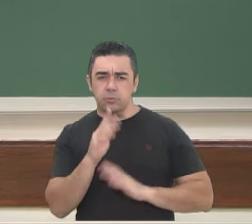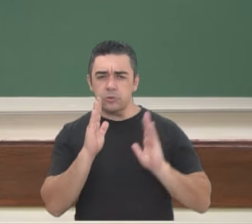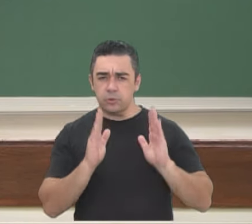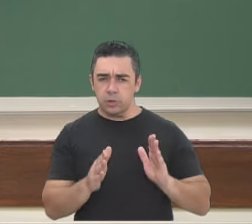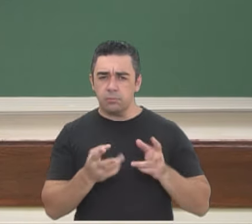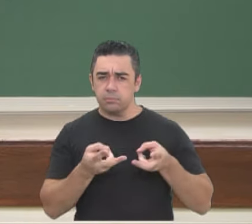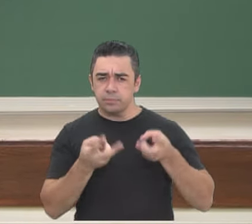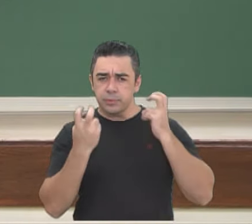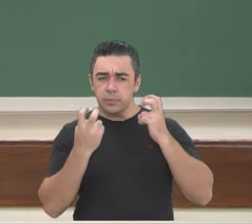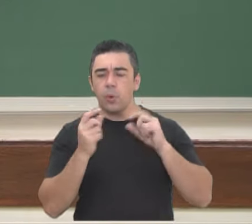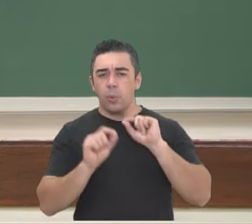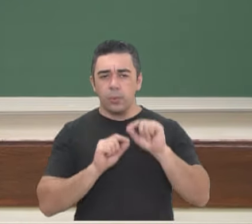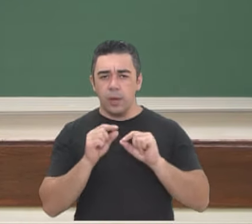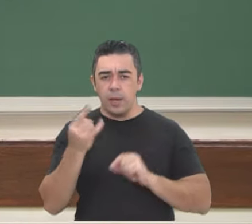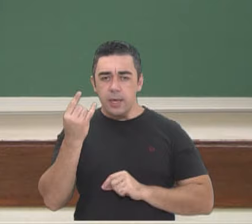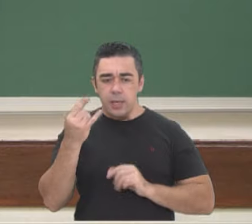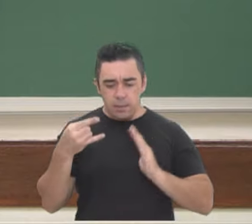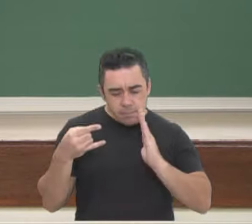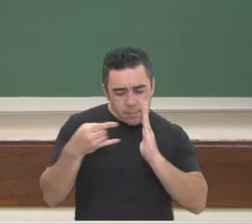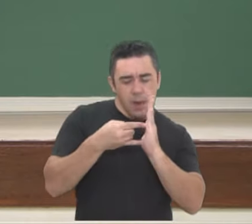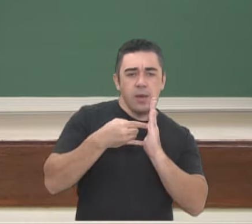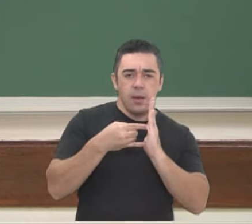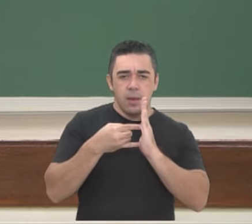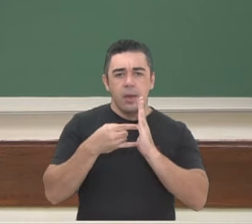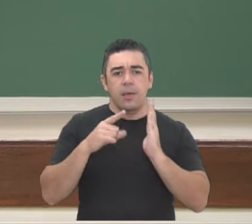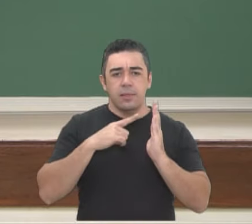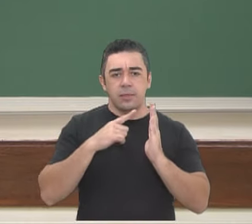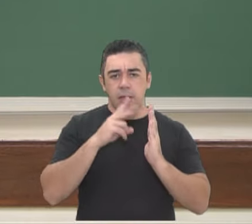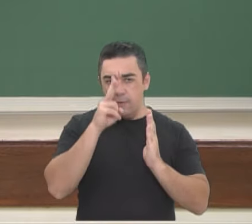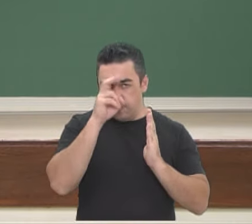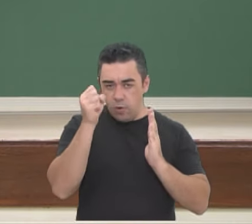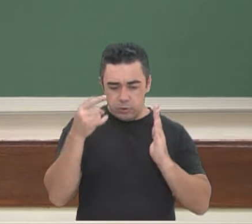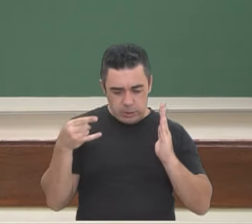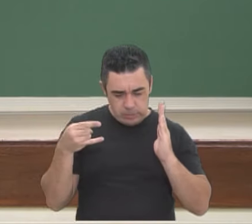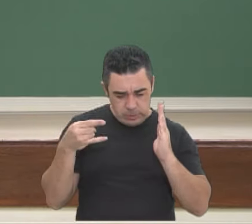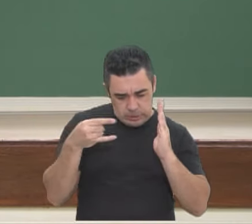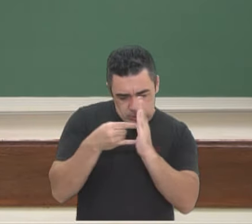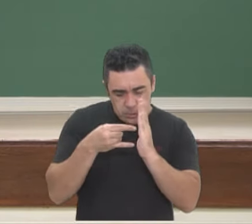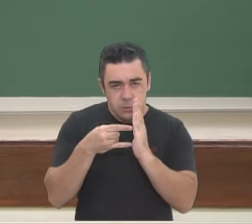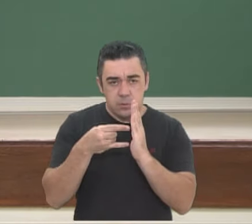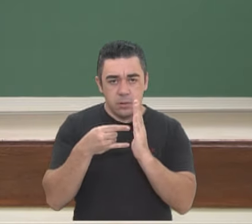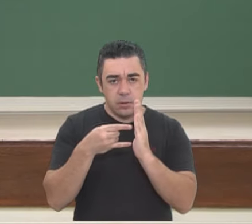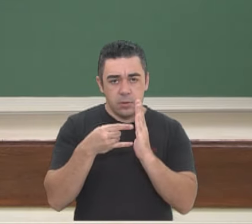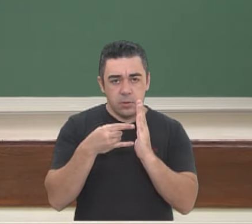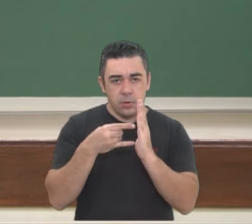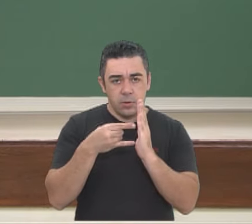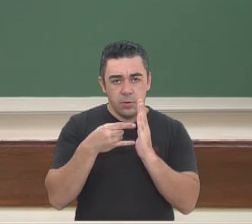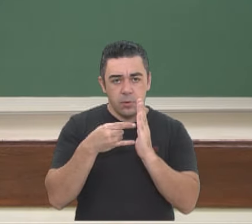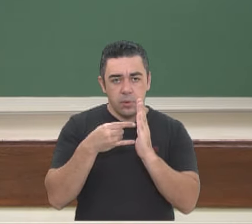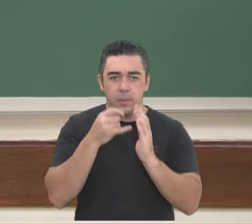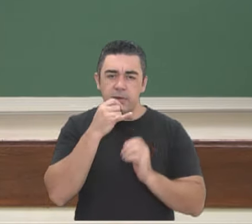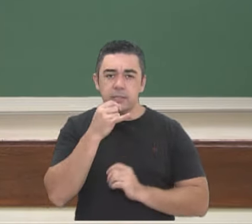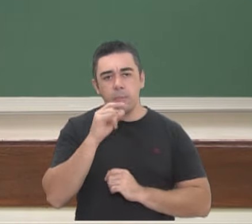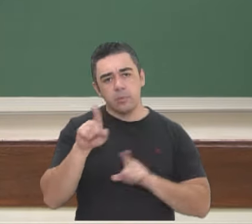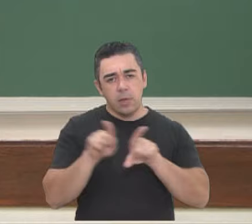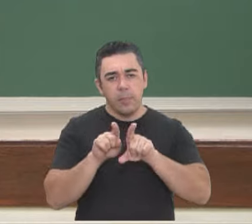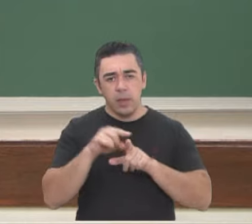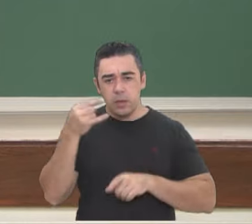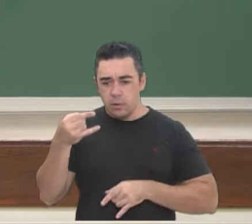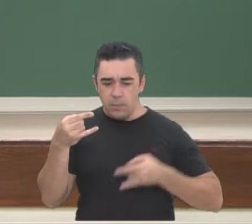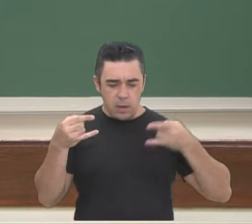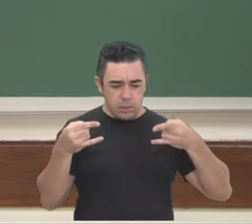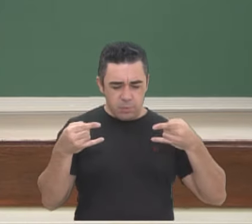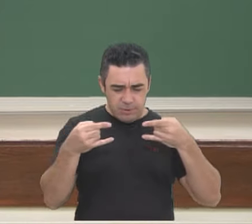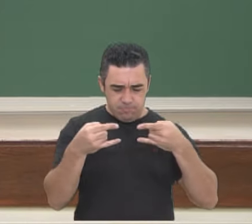que os imãs eles promovem uma força sobre um só com outro né eles